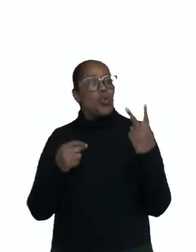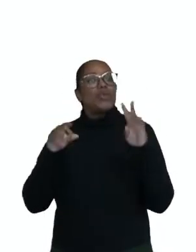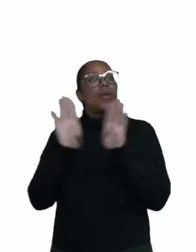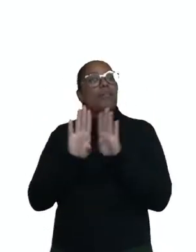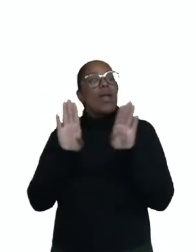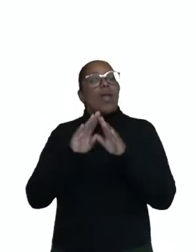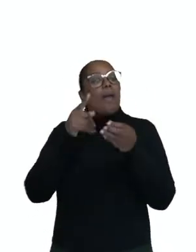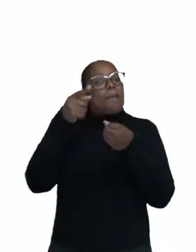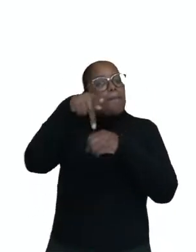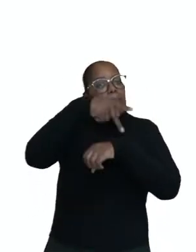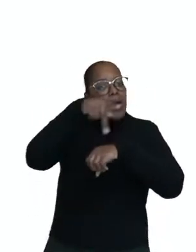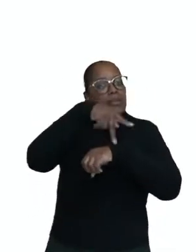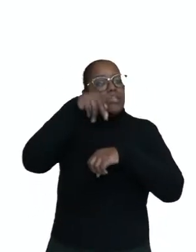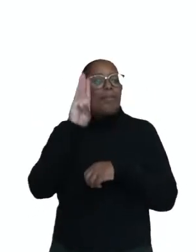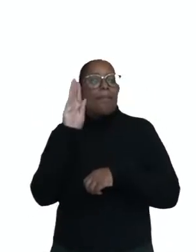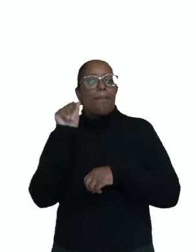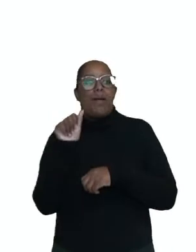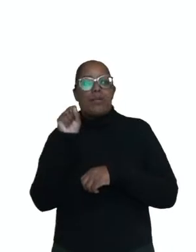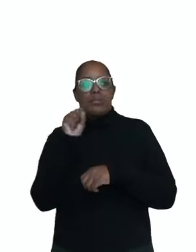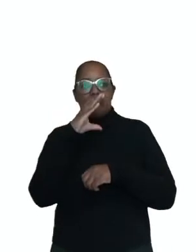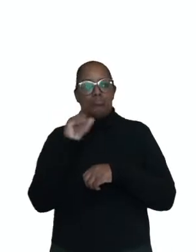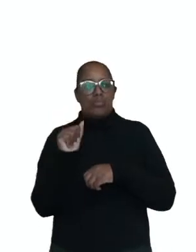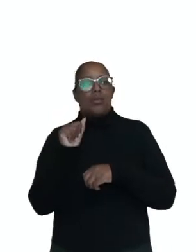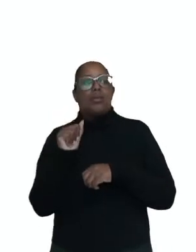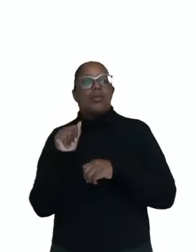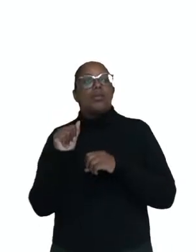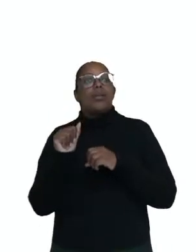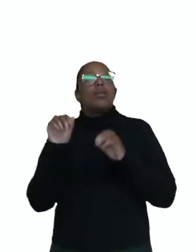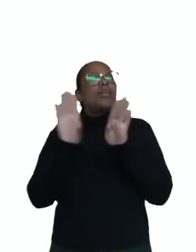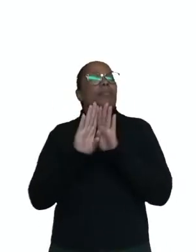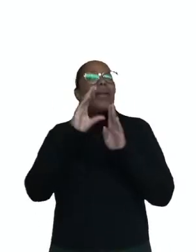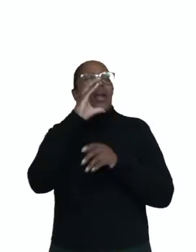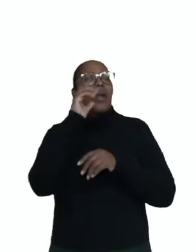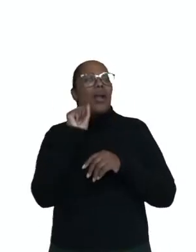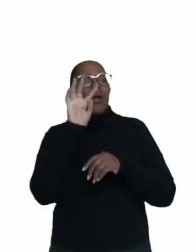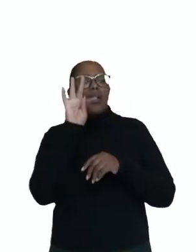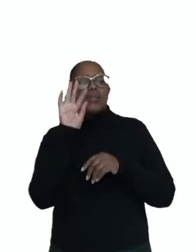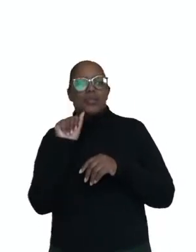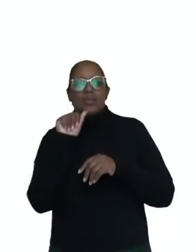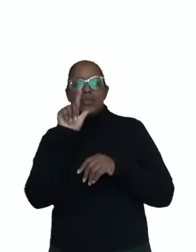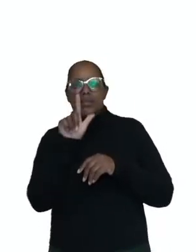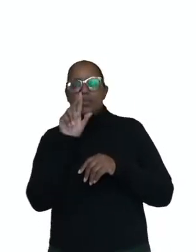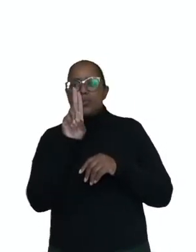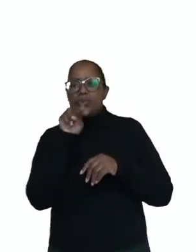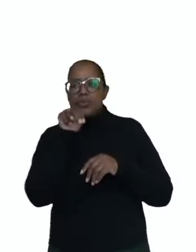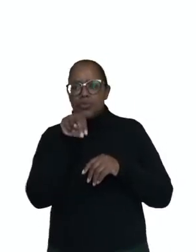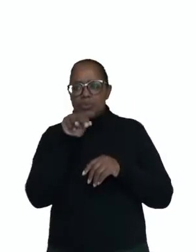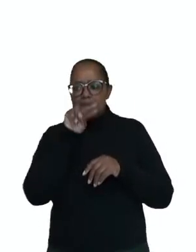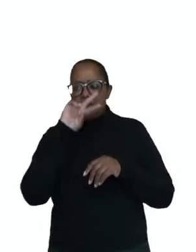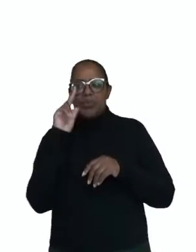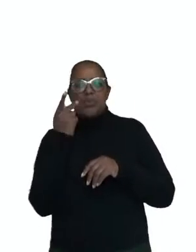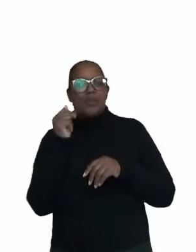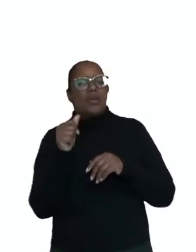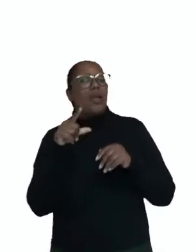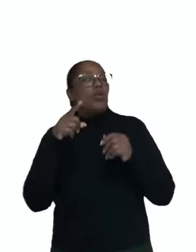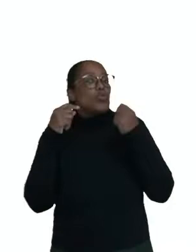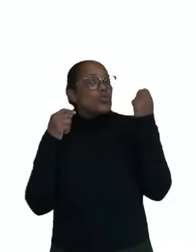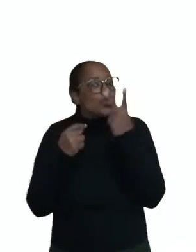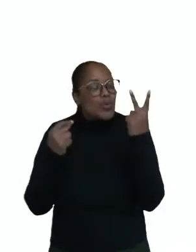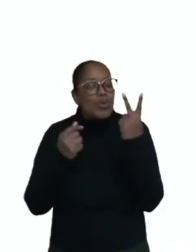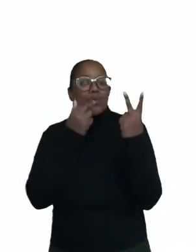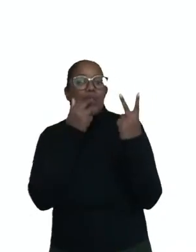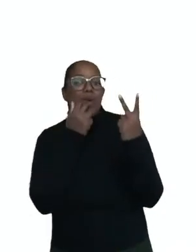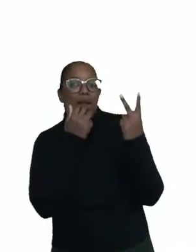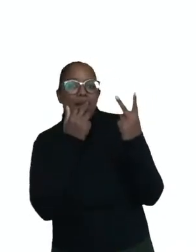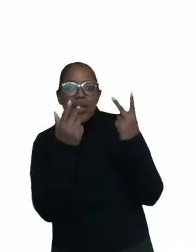são regiões um pouquinho mais autônomas no caso do Basco e a Catalunha nem tanto, mas os dois com idioma